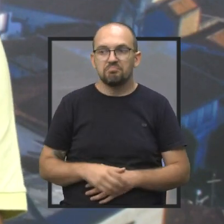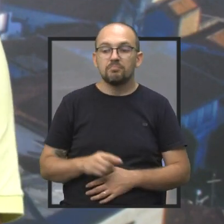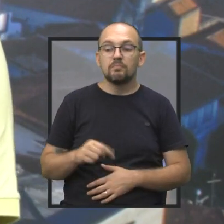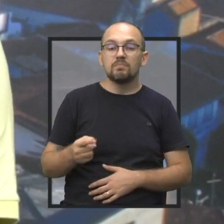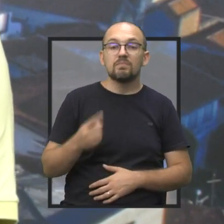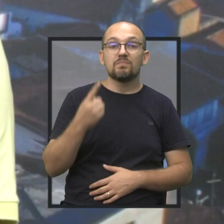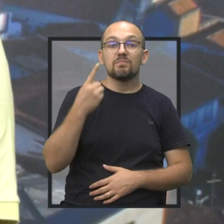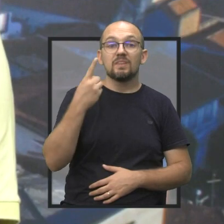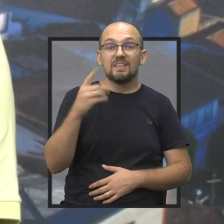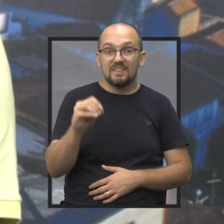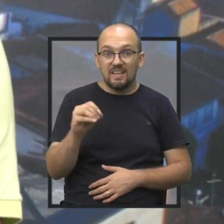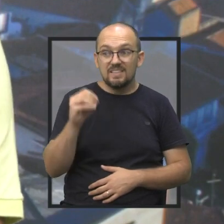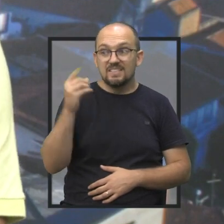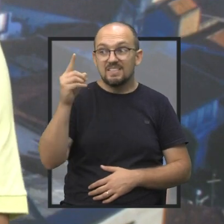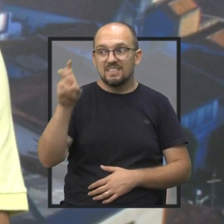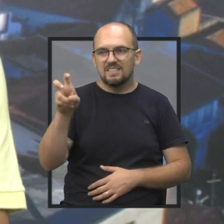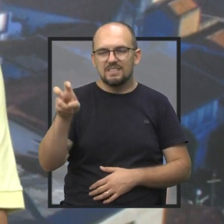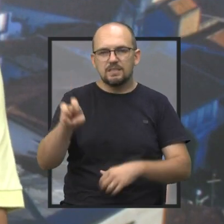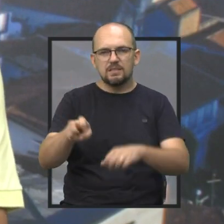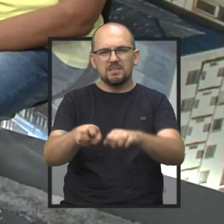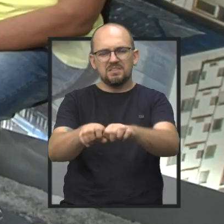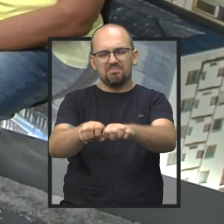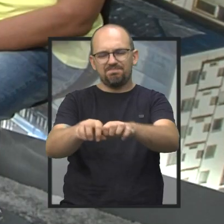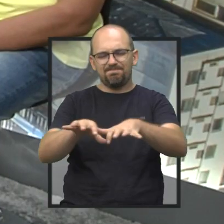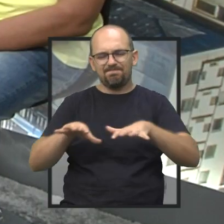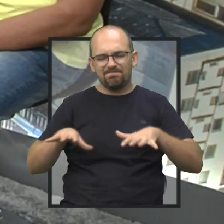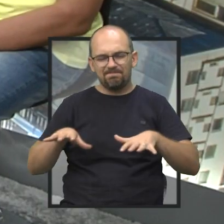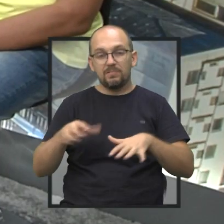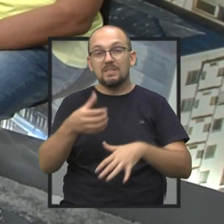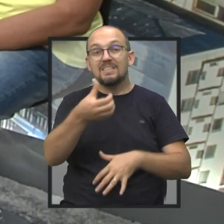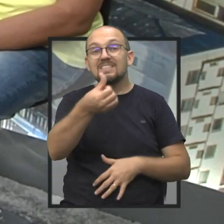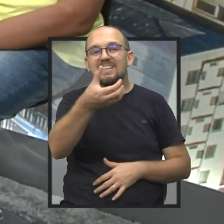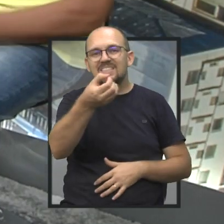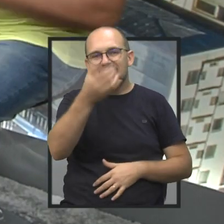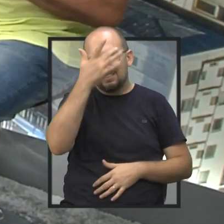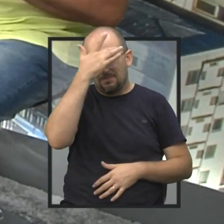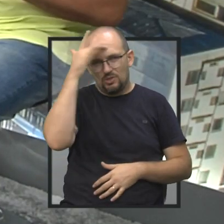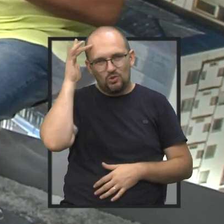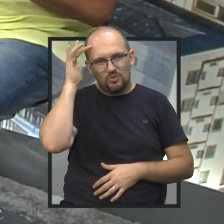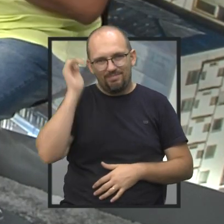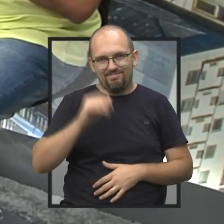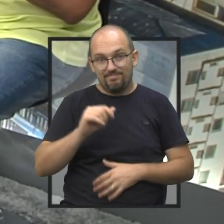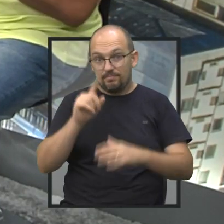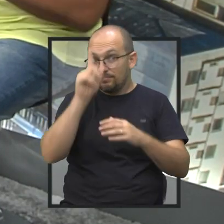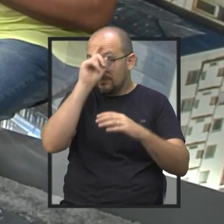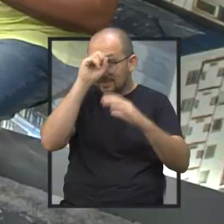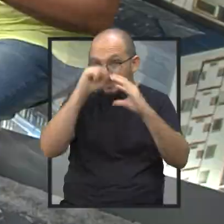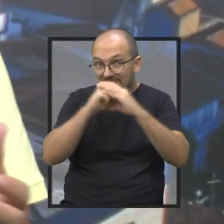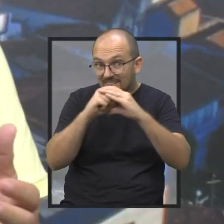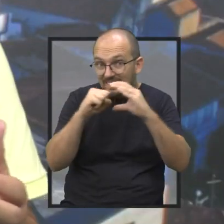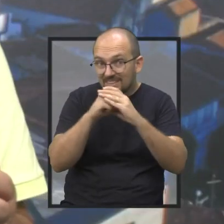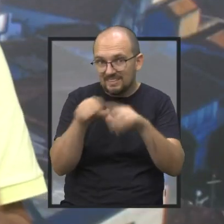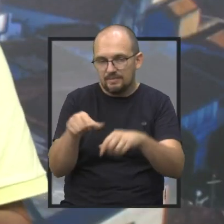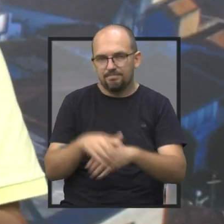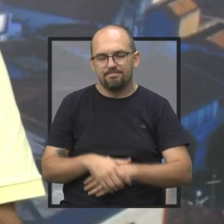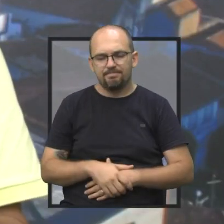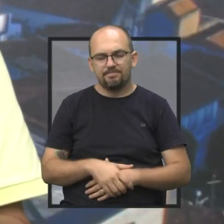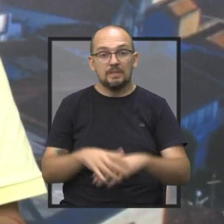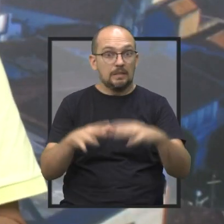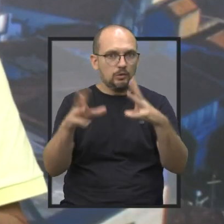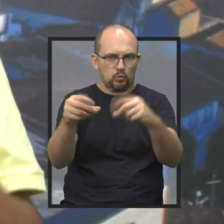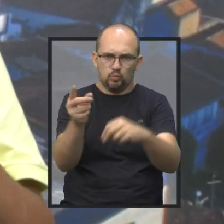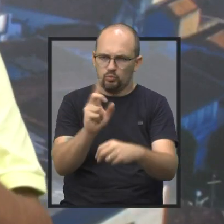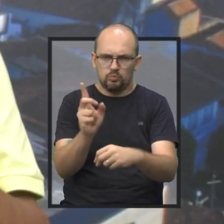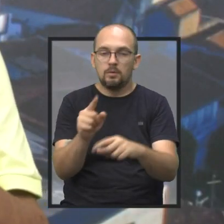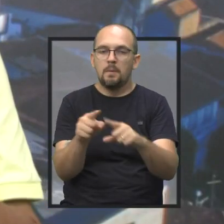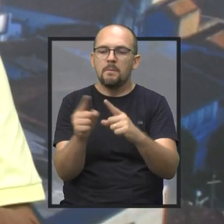10h15 tinha mais de 60 pessoas na sala, Ângelo. Na Santa Casa? Na Santa Casa. Automaticamente não todos, né? Sim. Pra